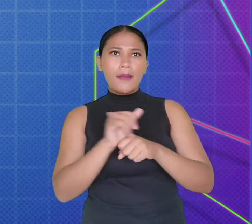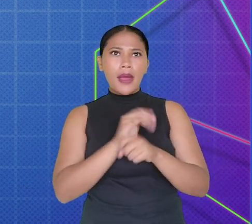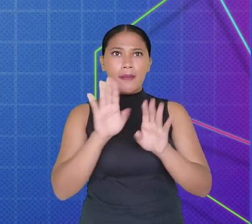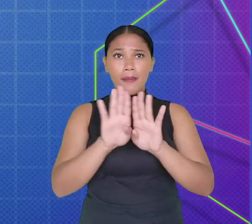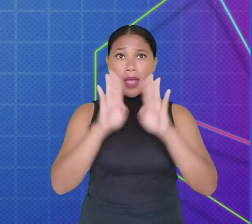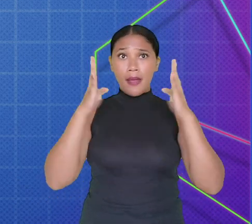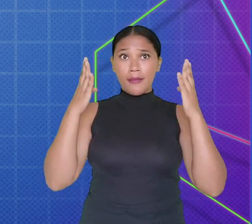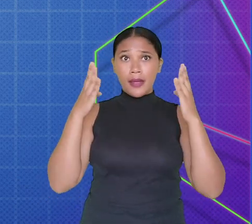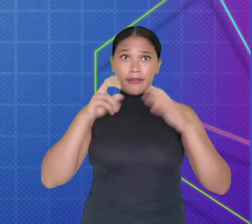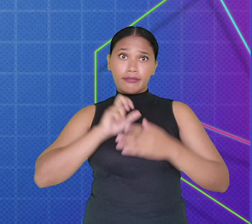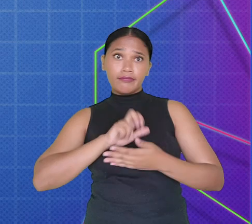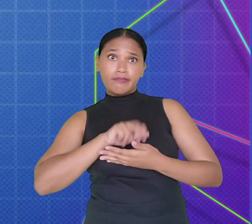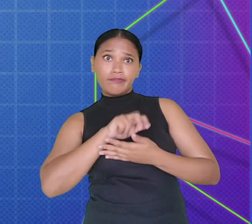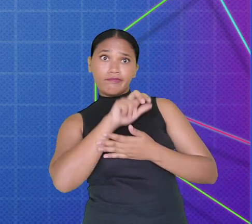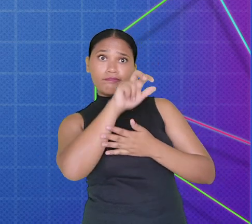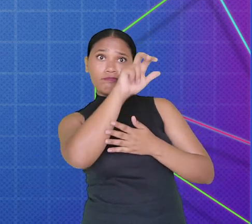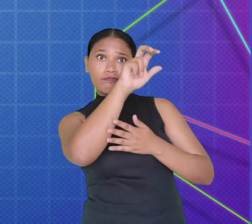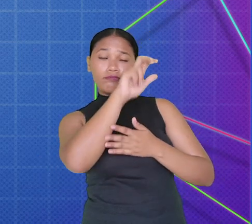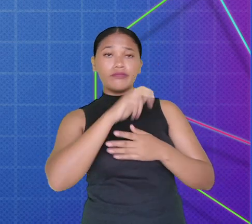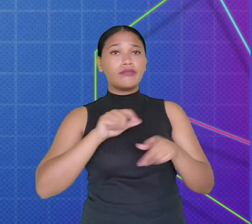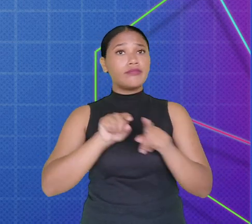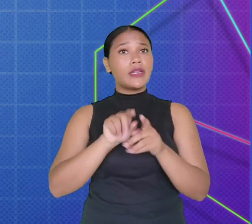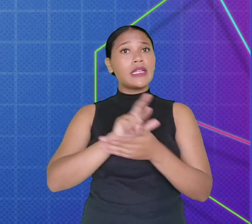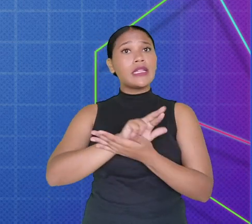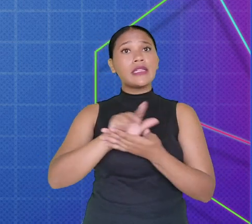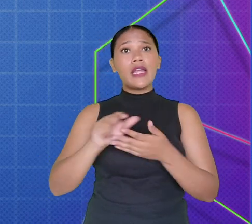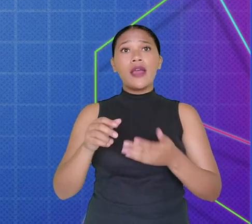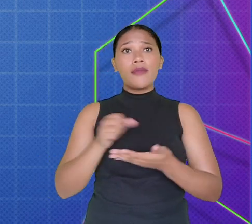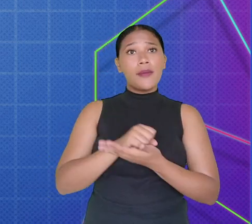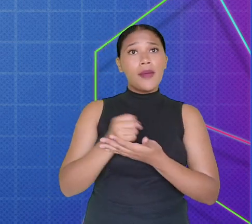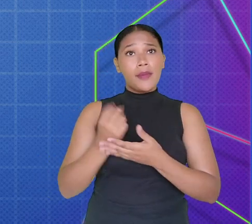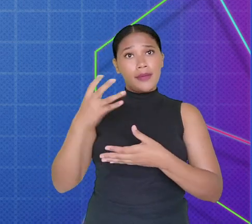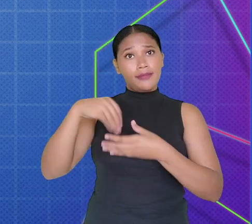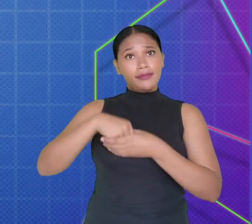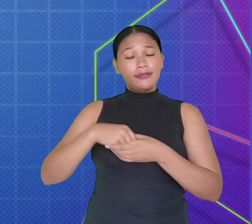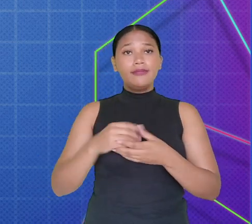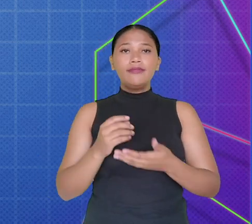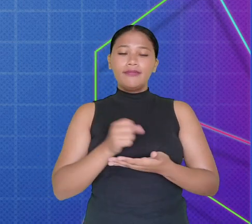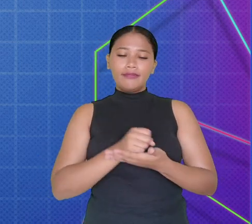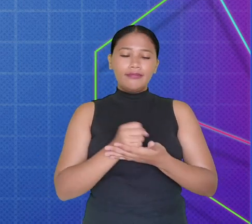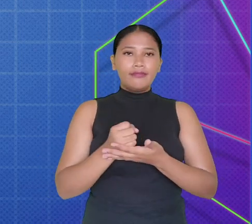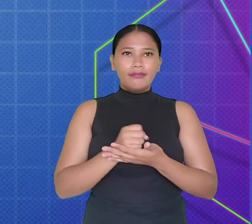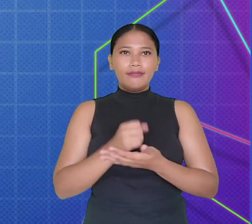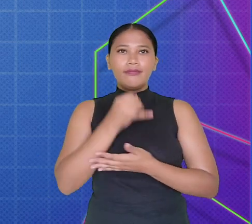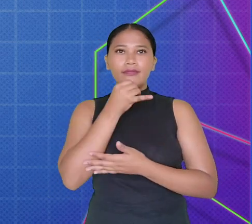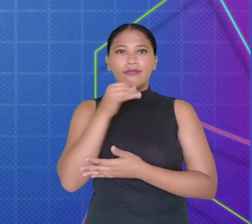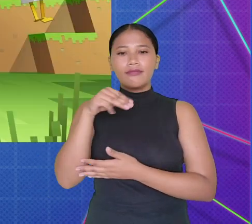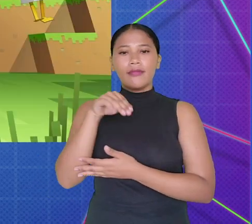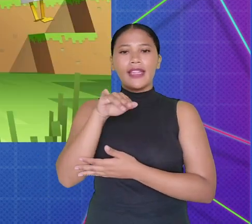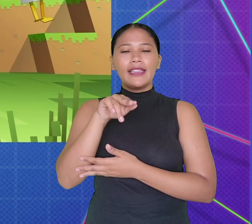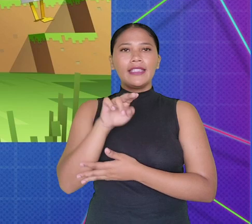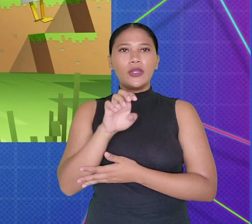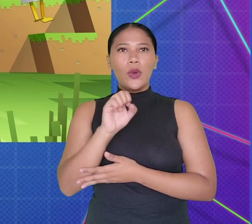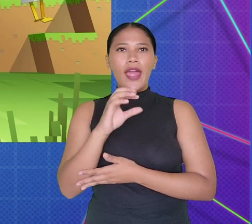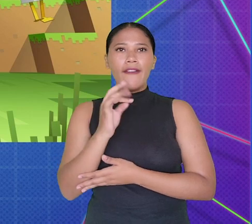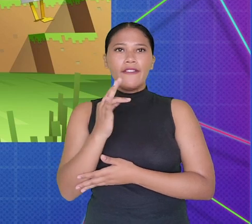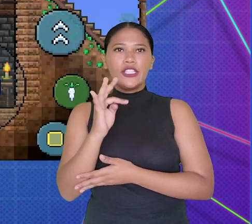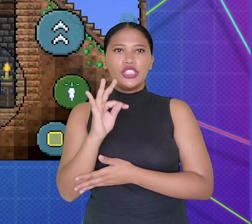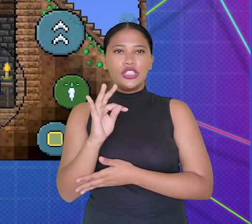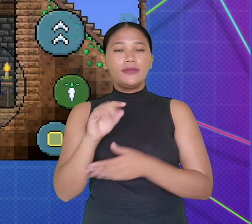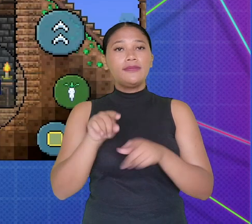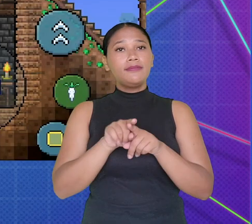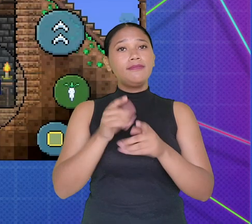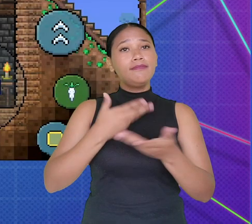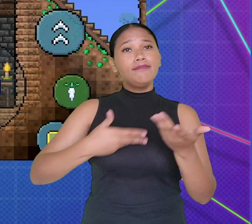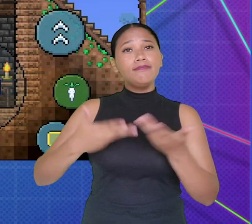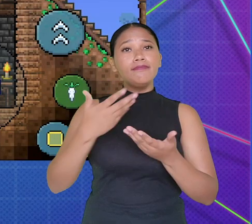recursos, abrir portas, escalar paredes e outras ações que fazem parte da jogabilidade. Em jogos como Minecraft e Terraria,